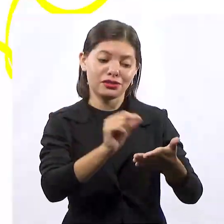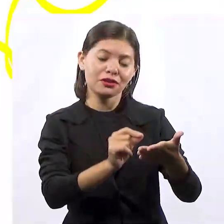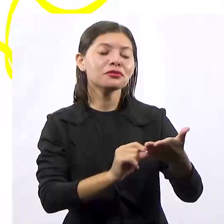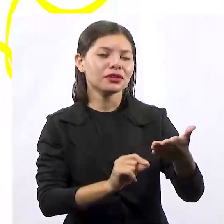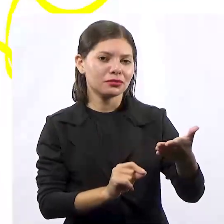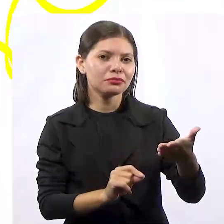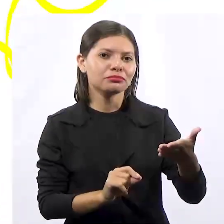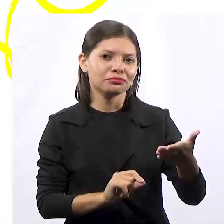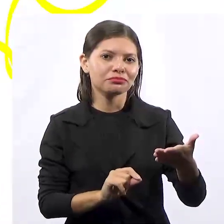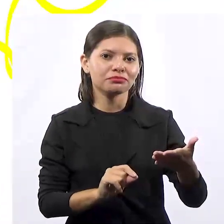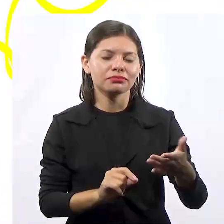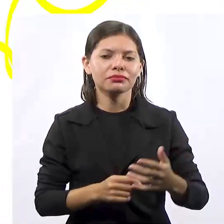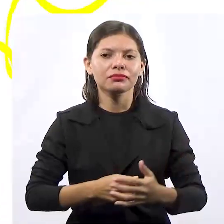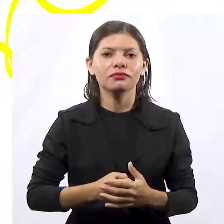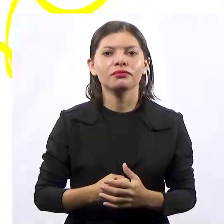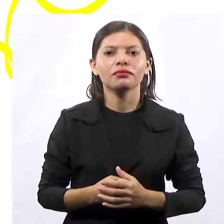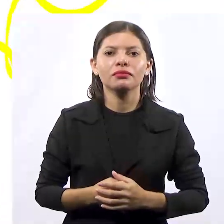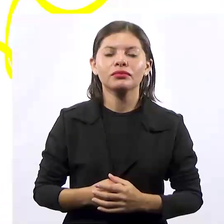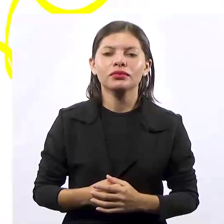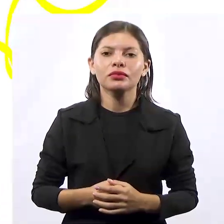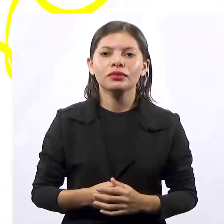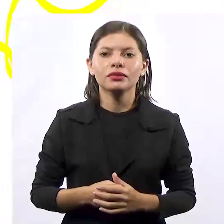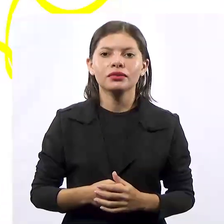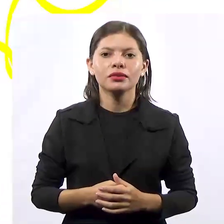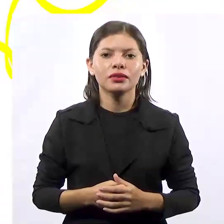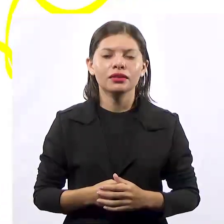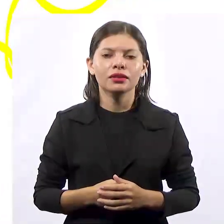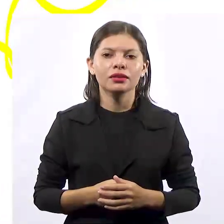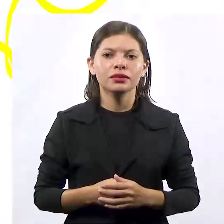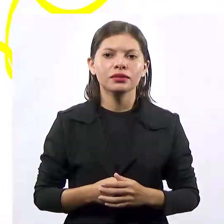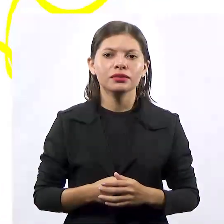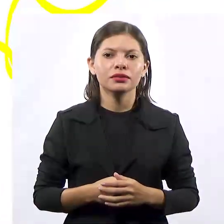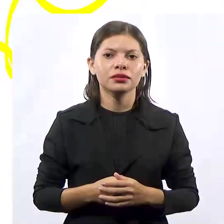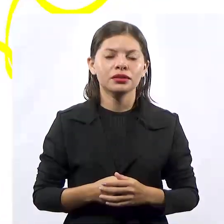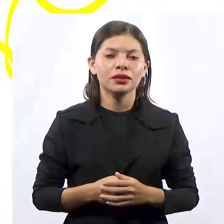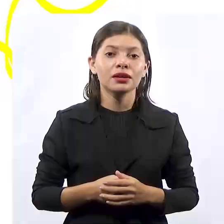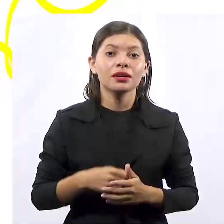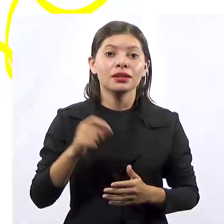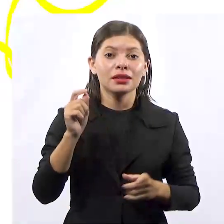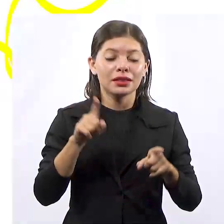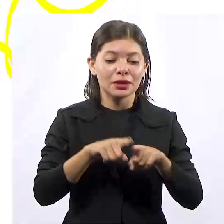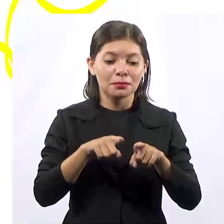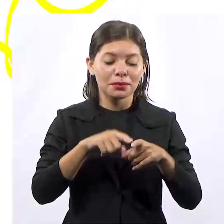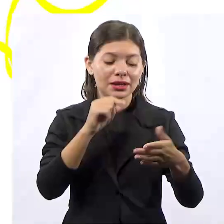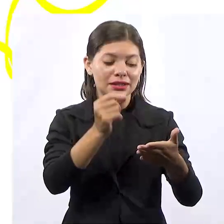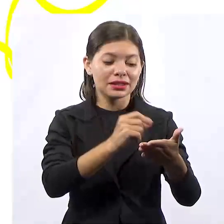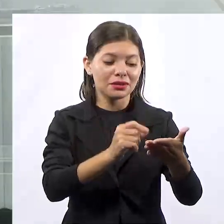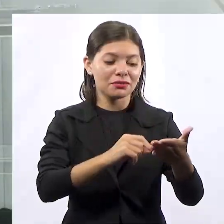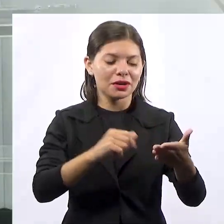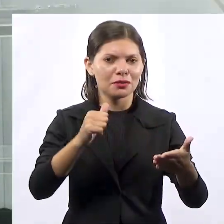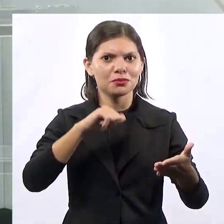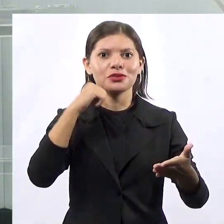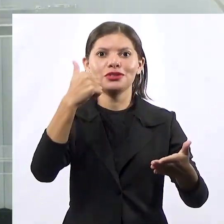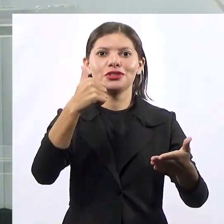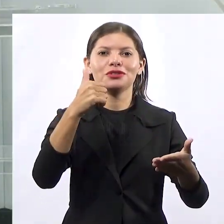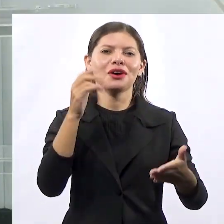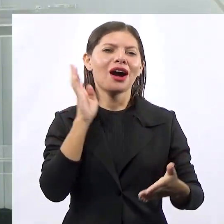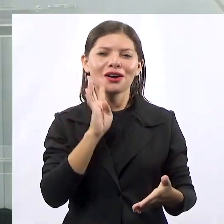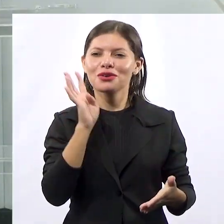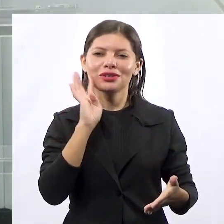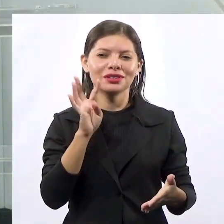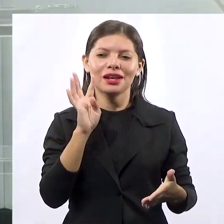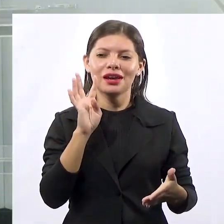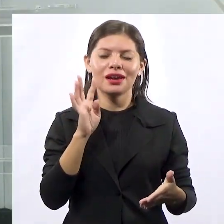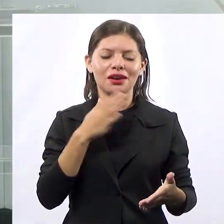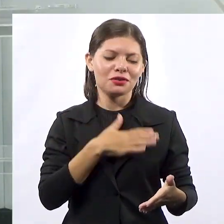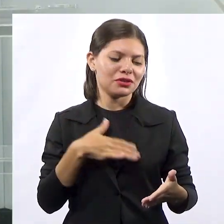de sugestões para melhorias. Não deixe de mencionar os pontos positivos. Porque, como toda atividade,